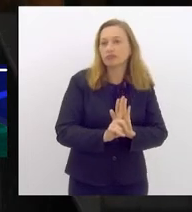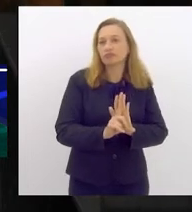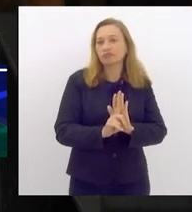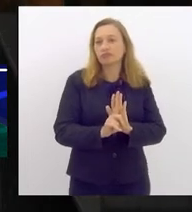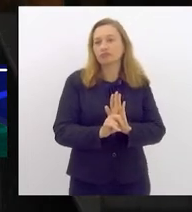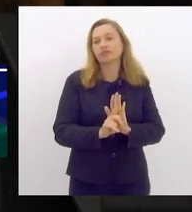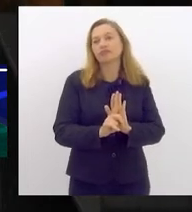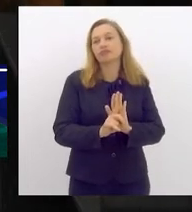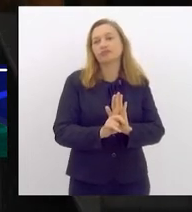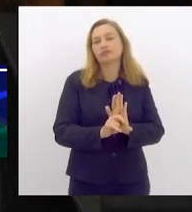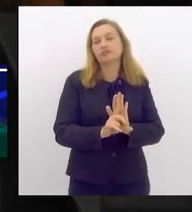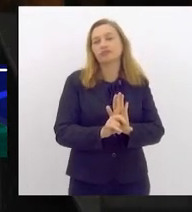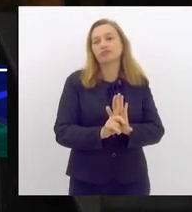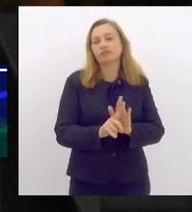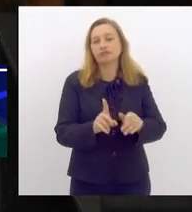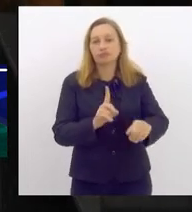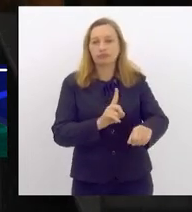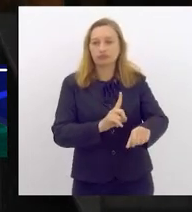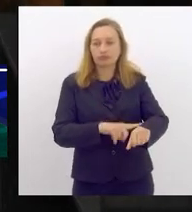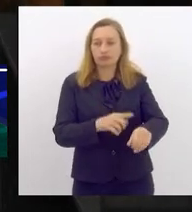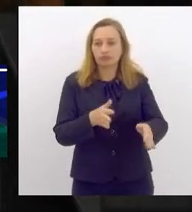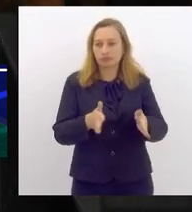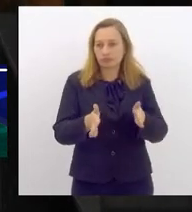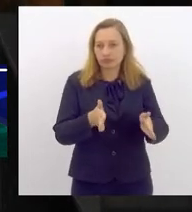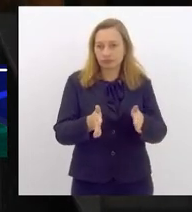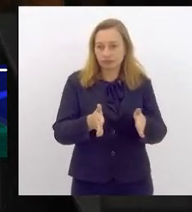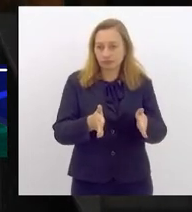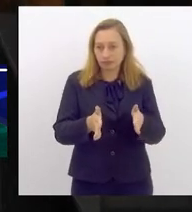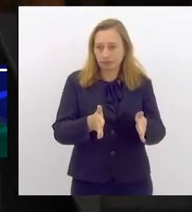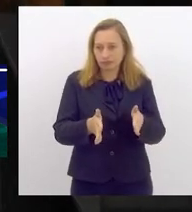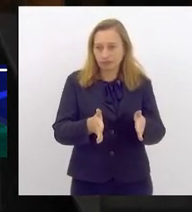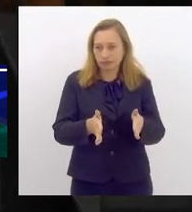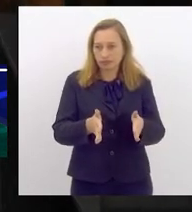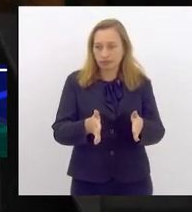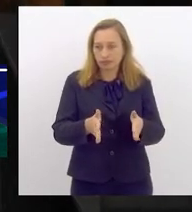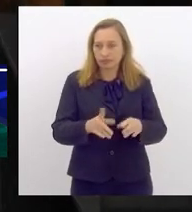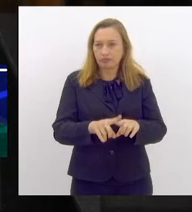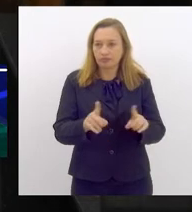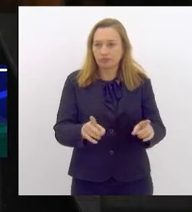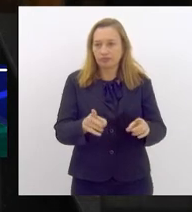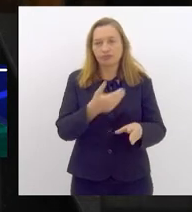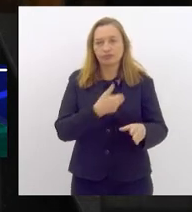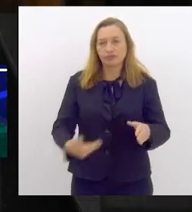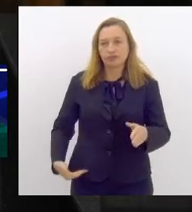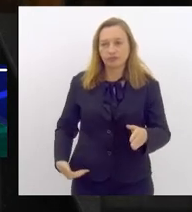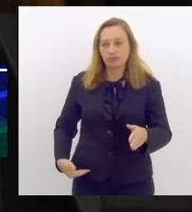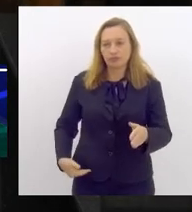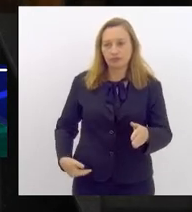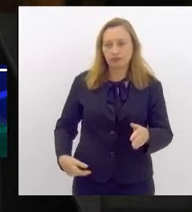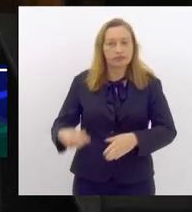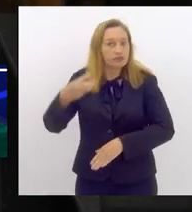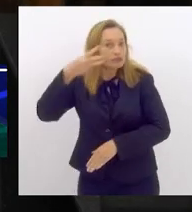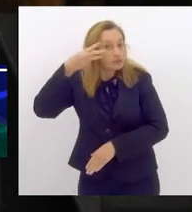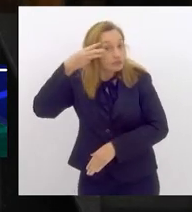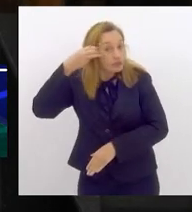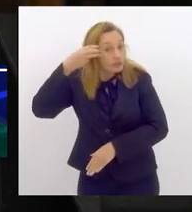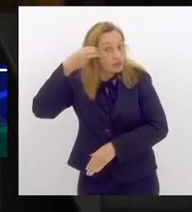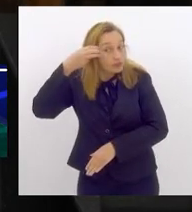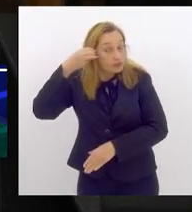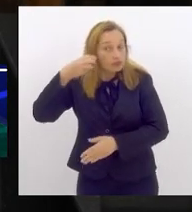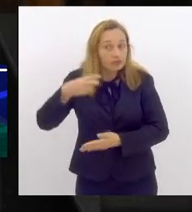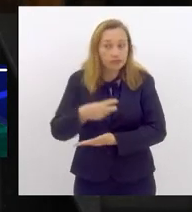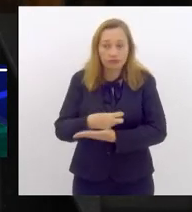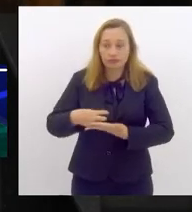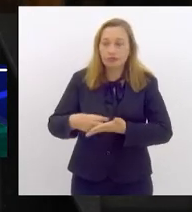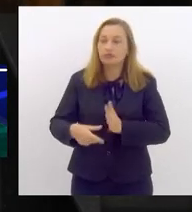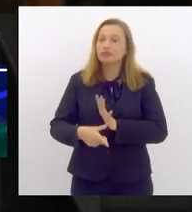era determinativo mas o juiz o governador cassado Antes